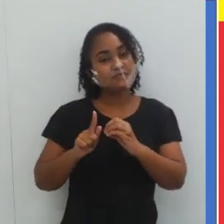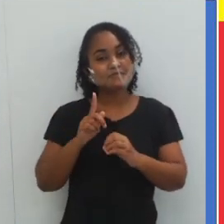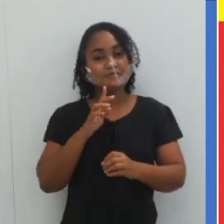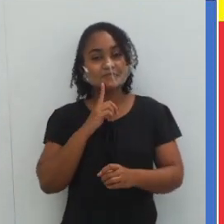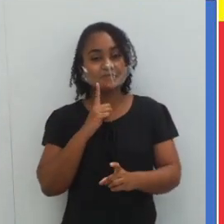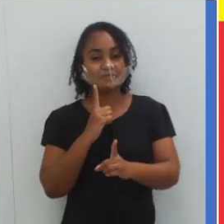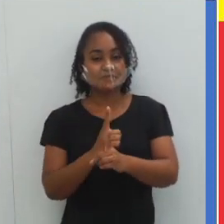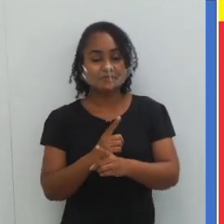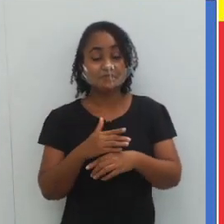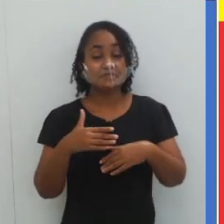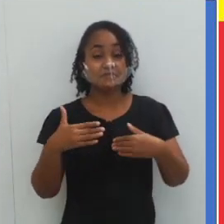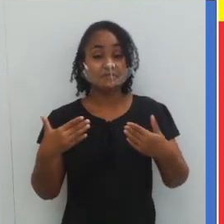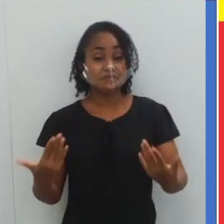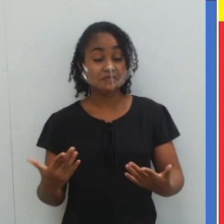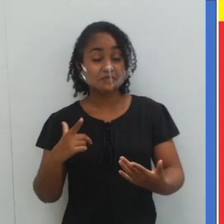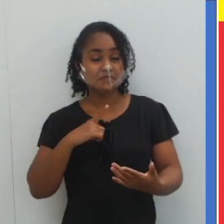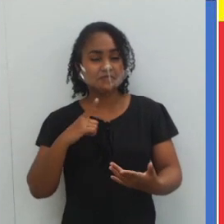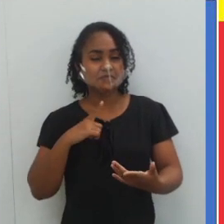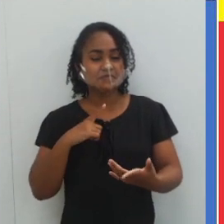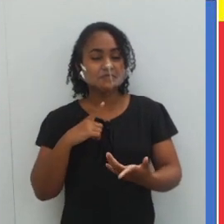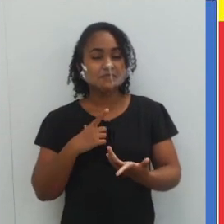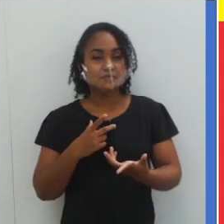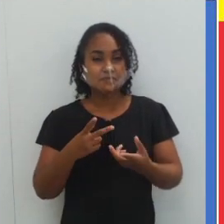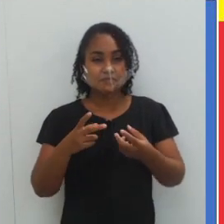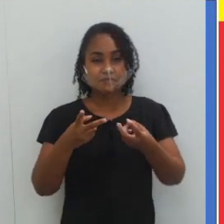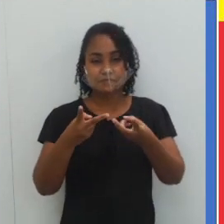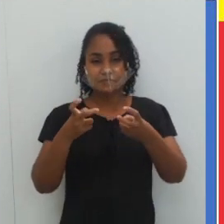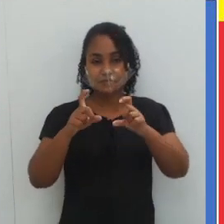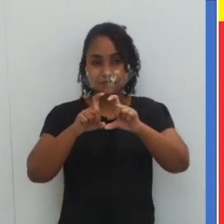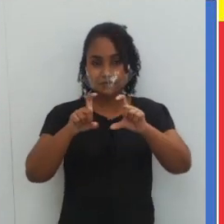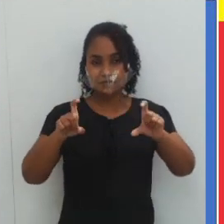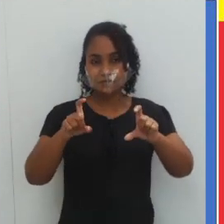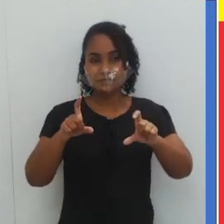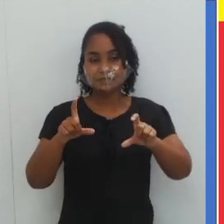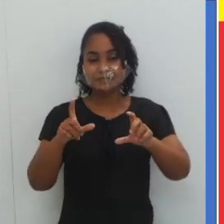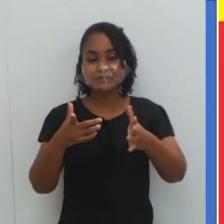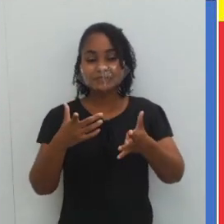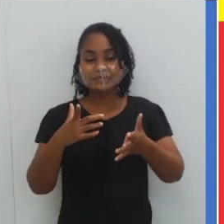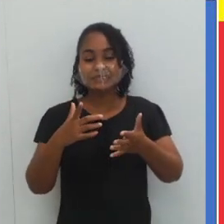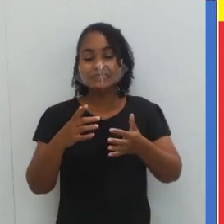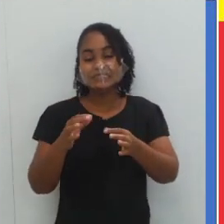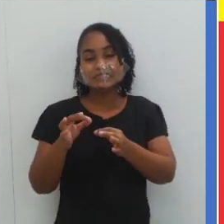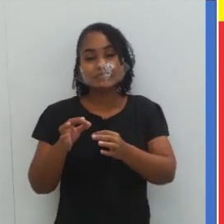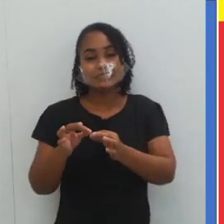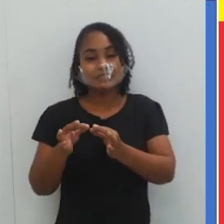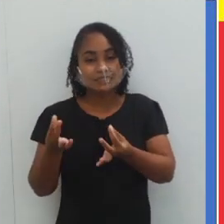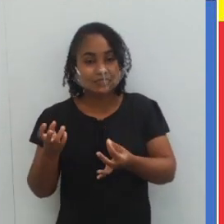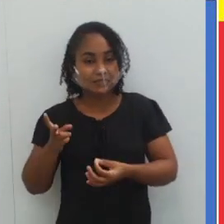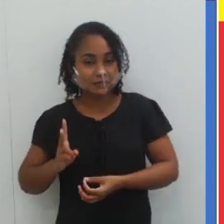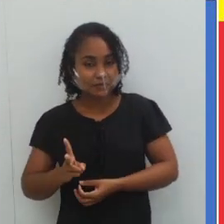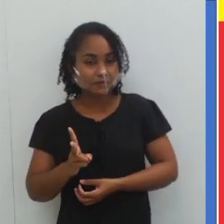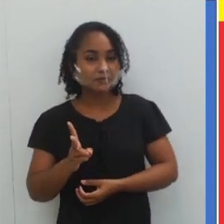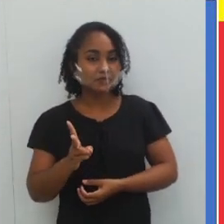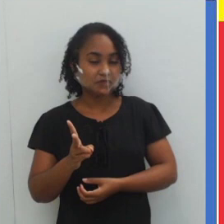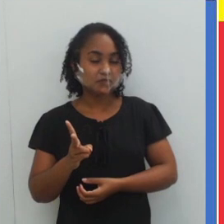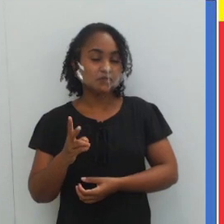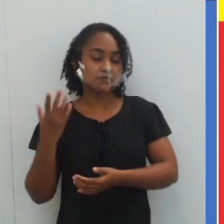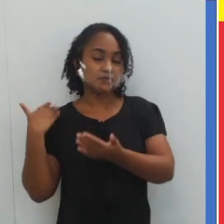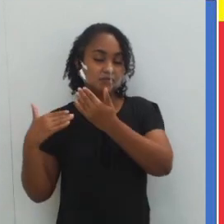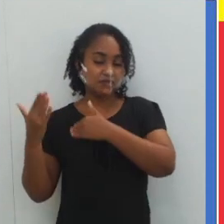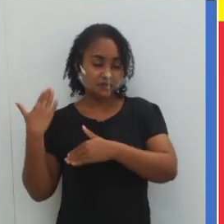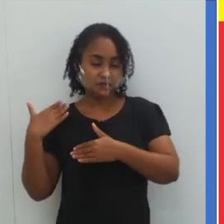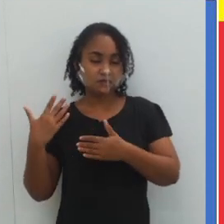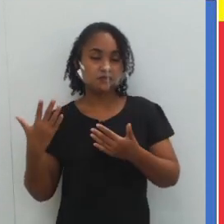Google para descobrir. Então eu trago aí uma sentença que ela envolve simple past e